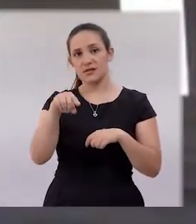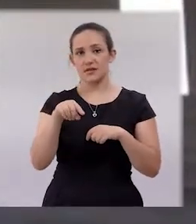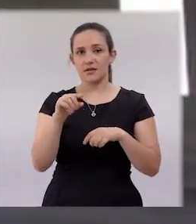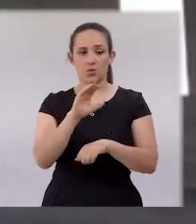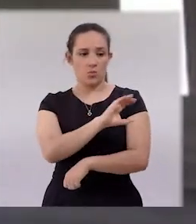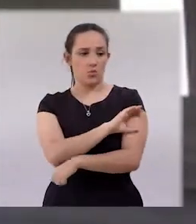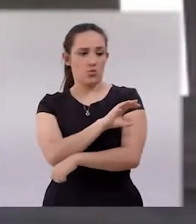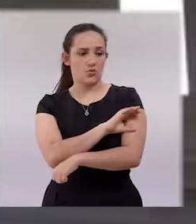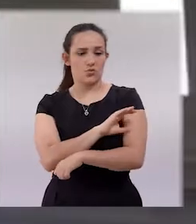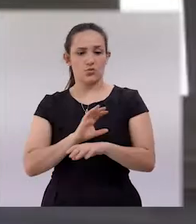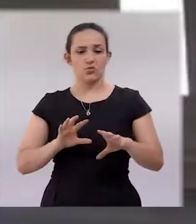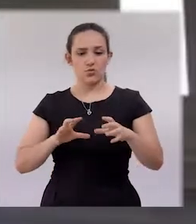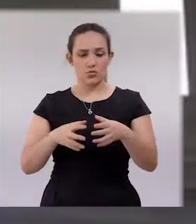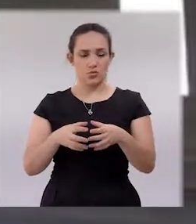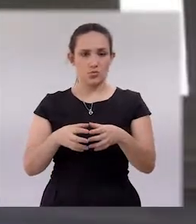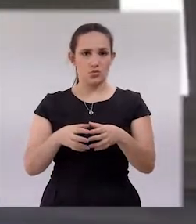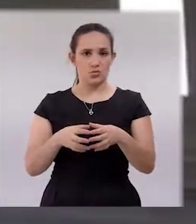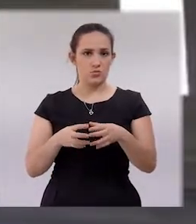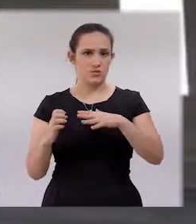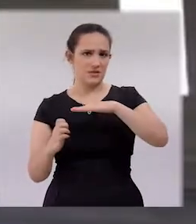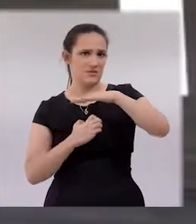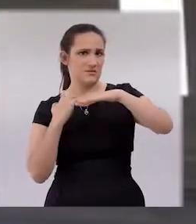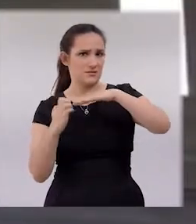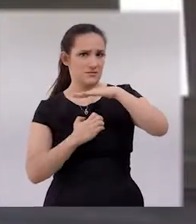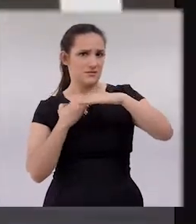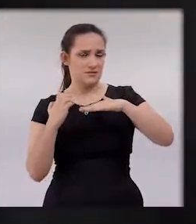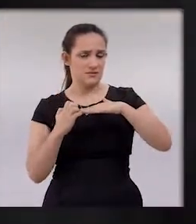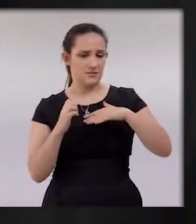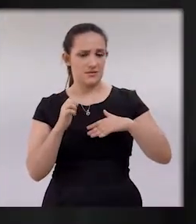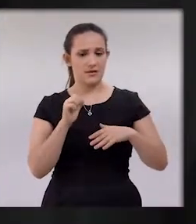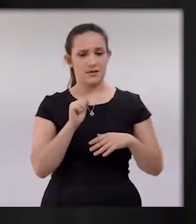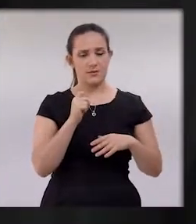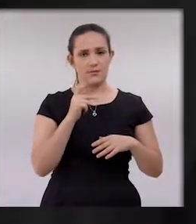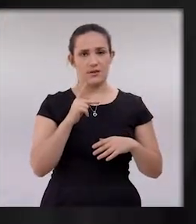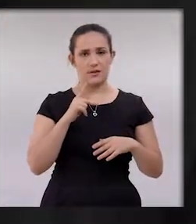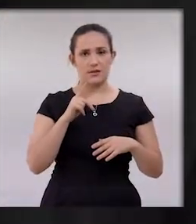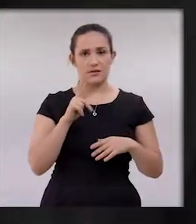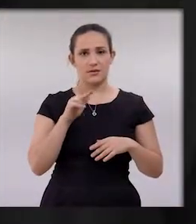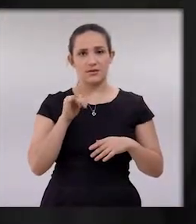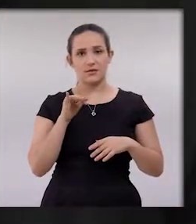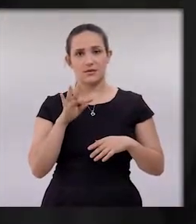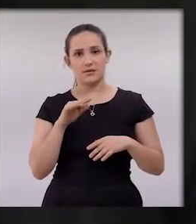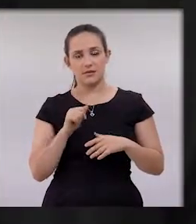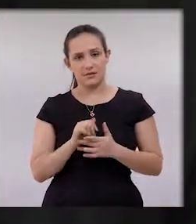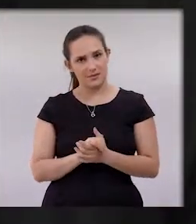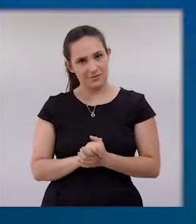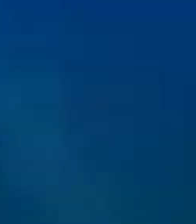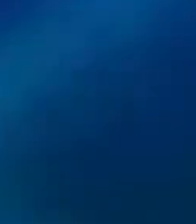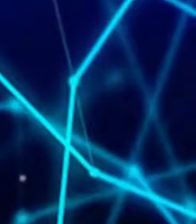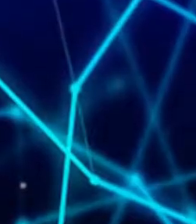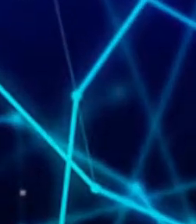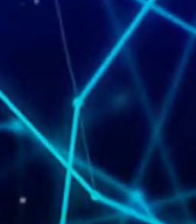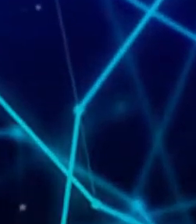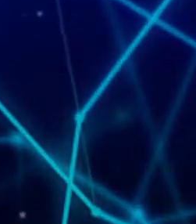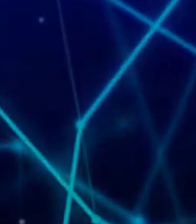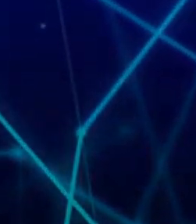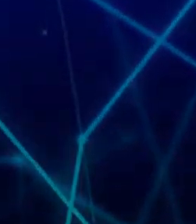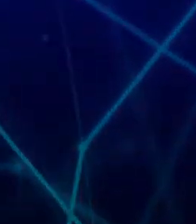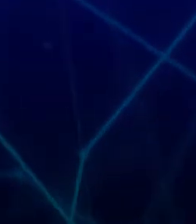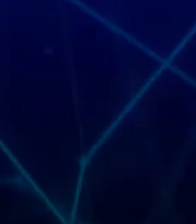Cunha, ele que é neurologista e ele é diretor corporativo de telemedicina da Apvida.